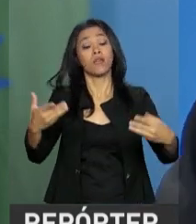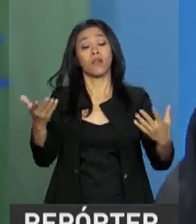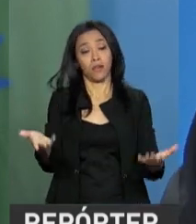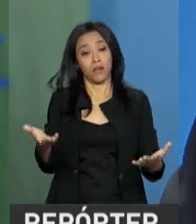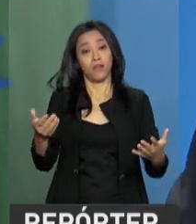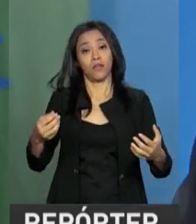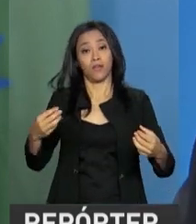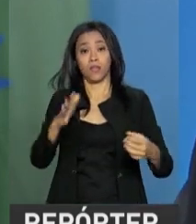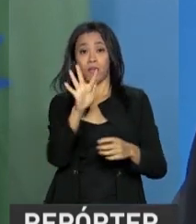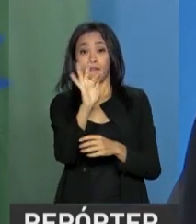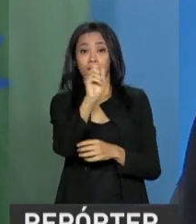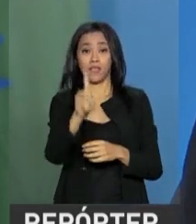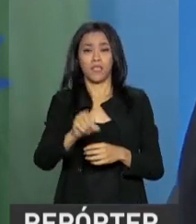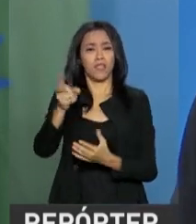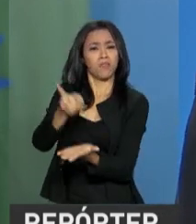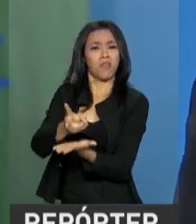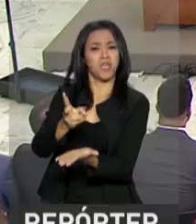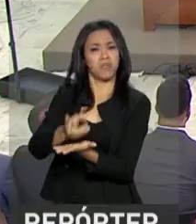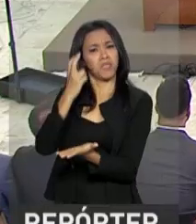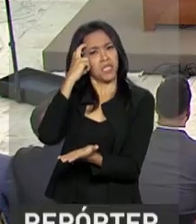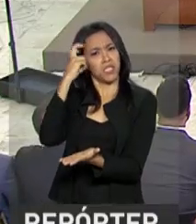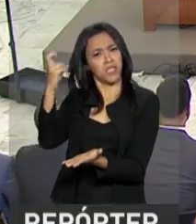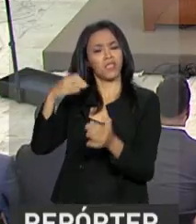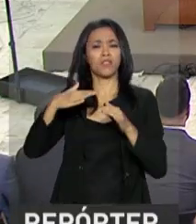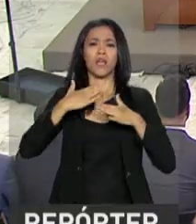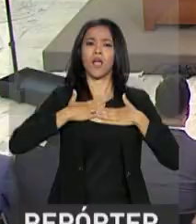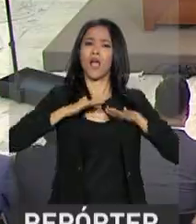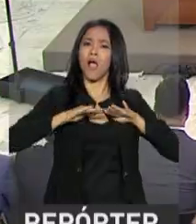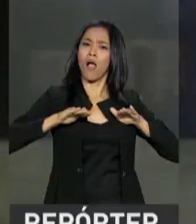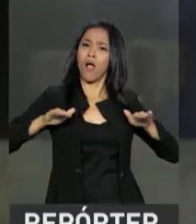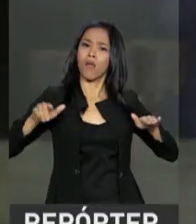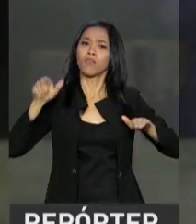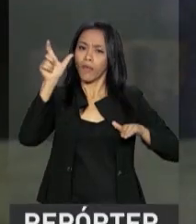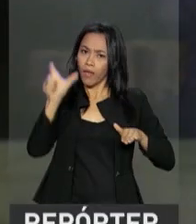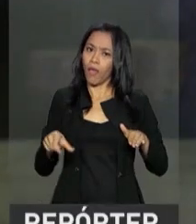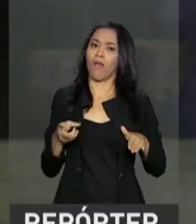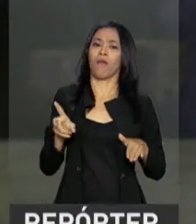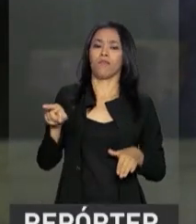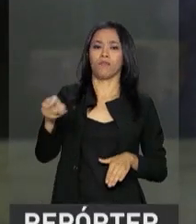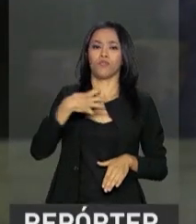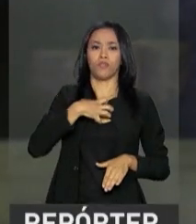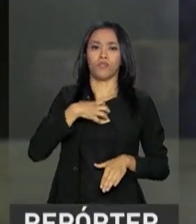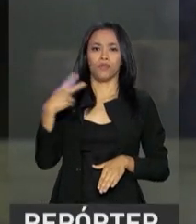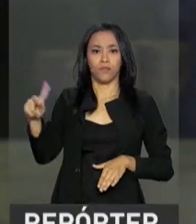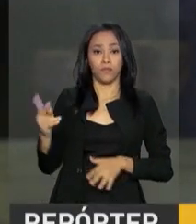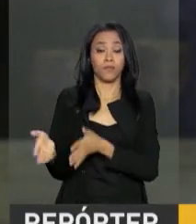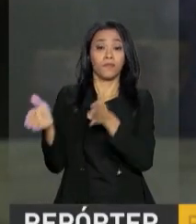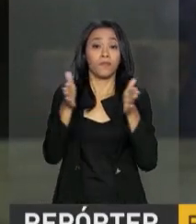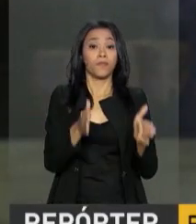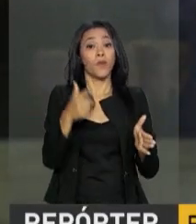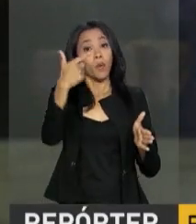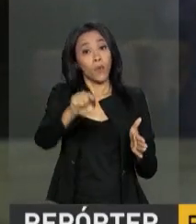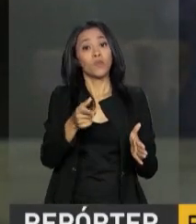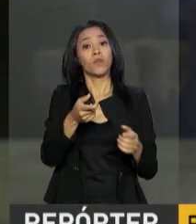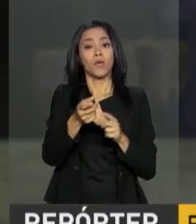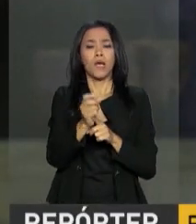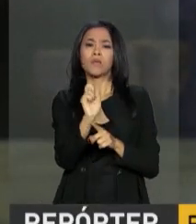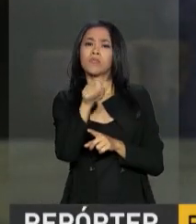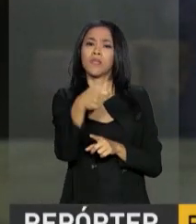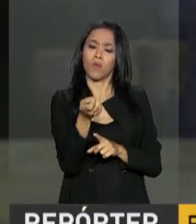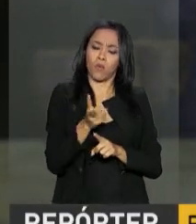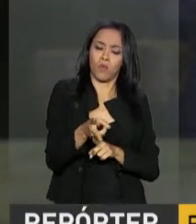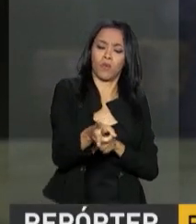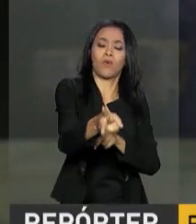forma inteligente e serena de sempre continuidade também foi a palavra chave para o ministro moreira franco